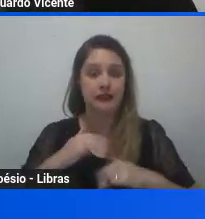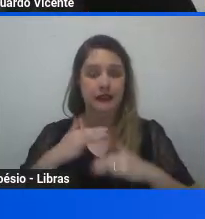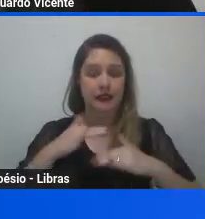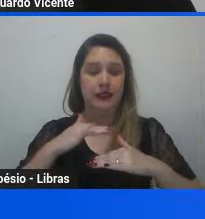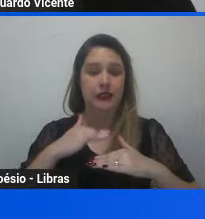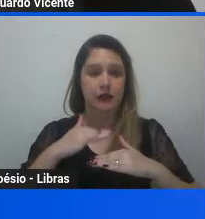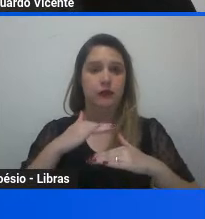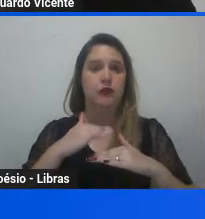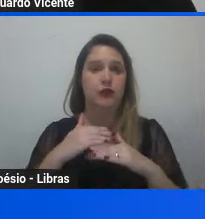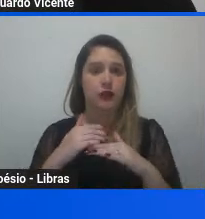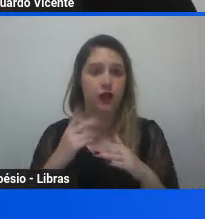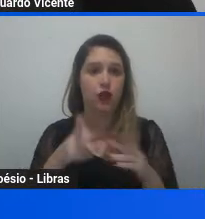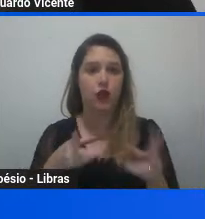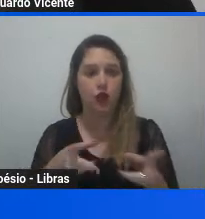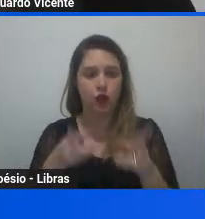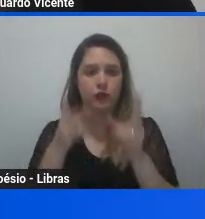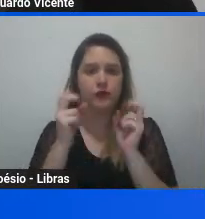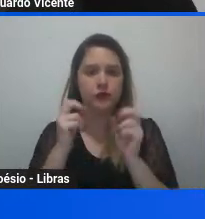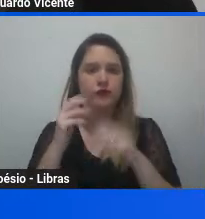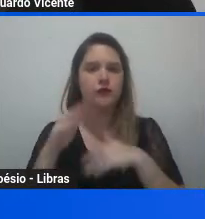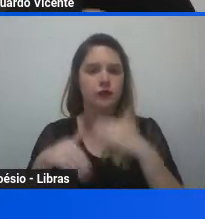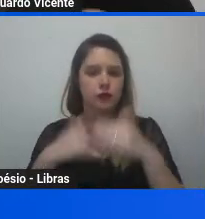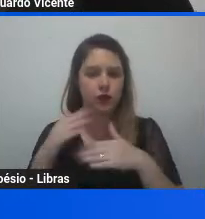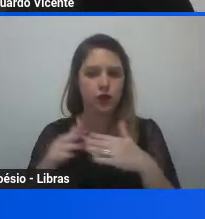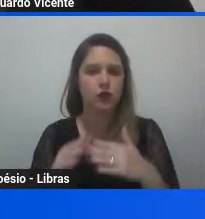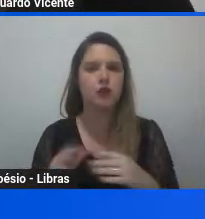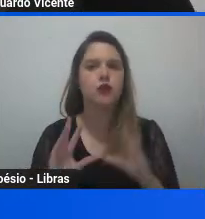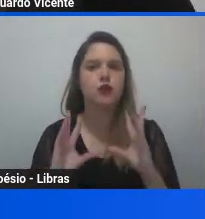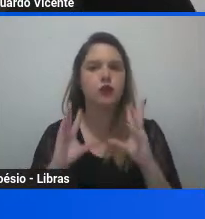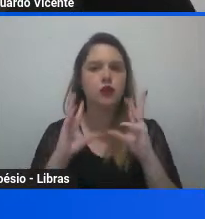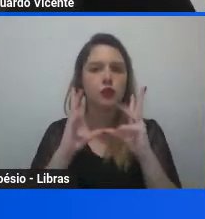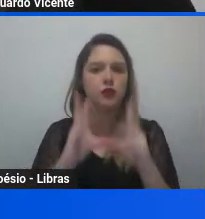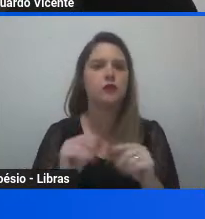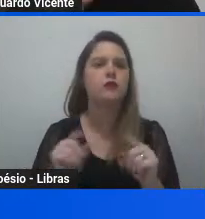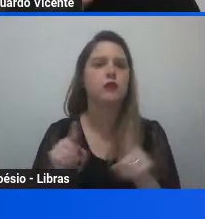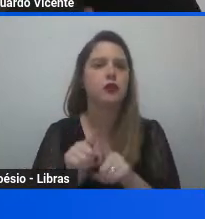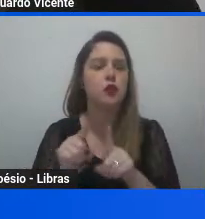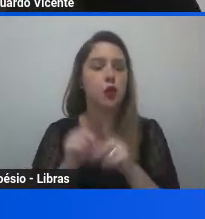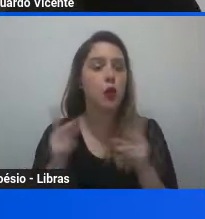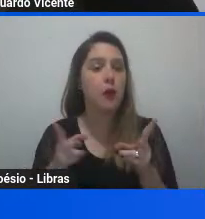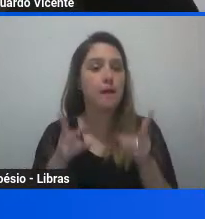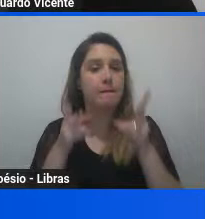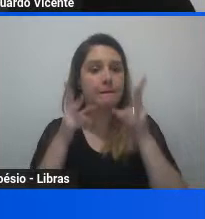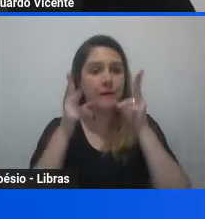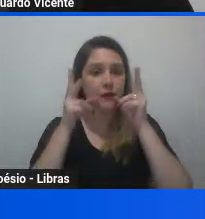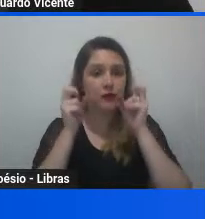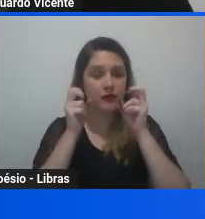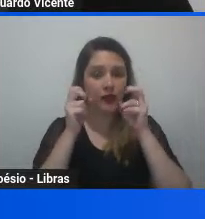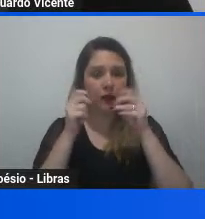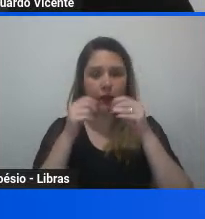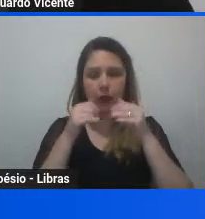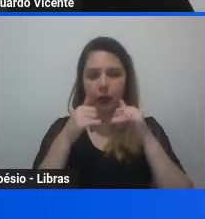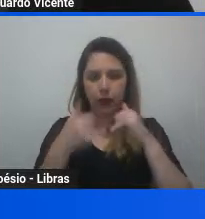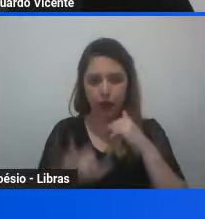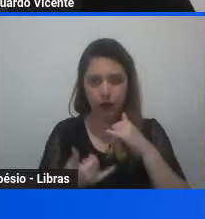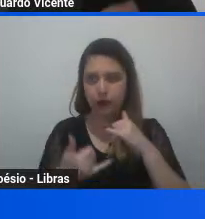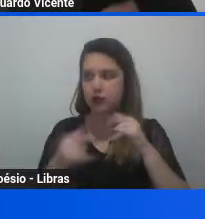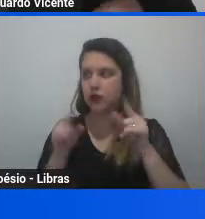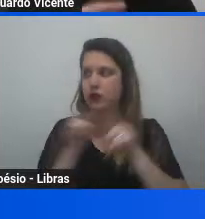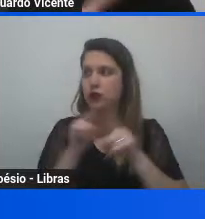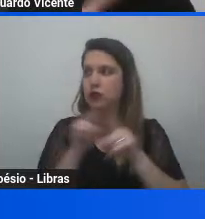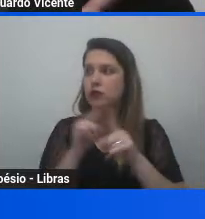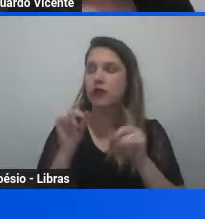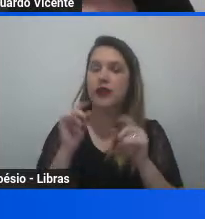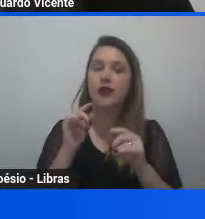nós observamos essas ondinhas. Eu vou colocar aqui no vídeo. Perceba que quando for descarregado o choque, essas